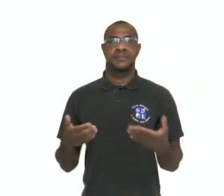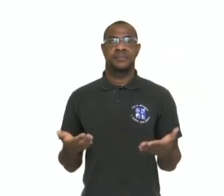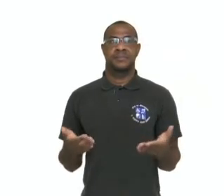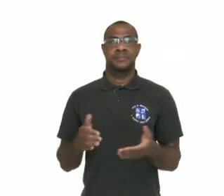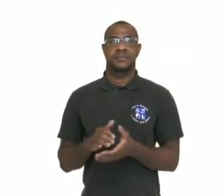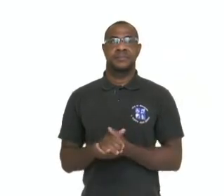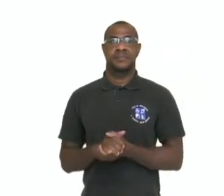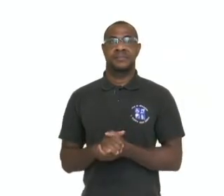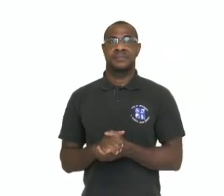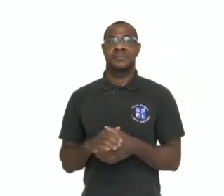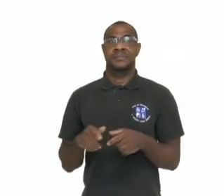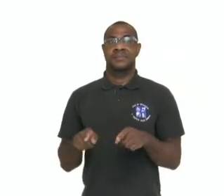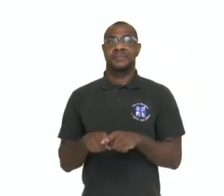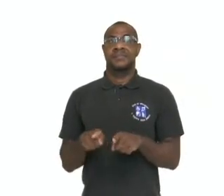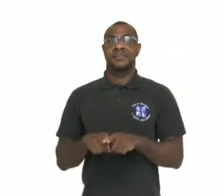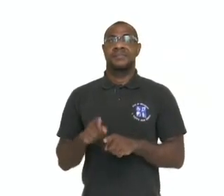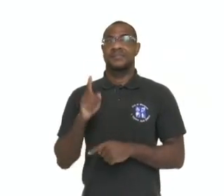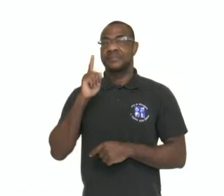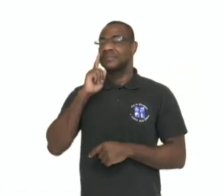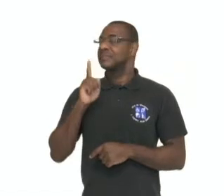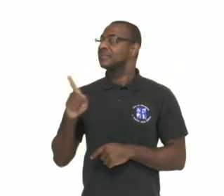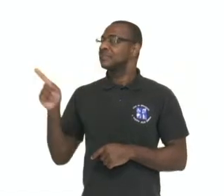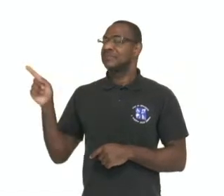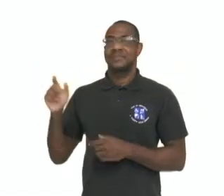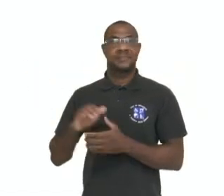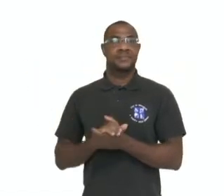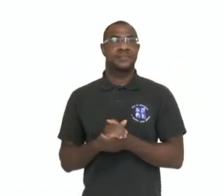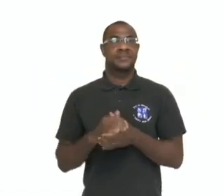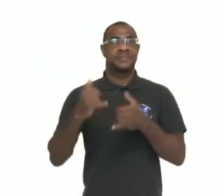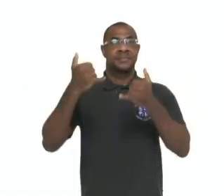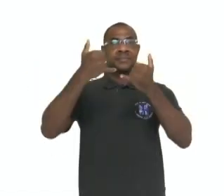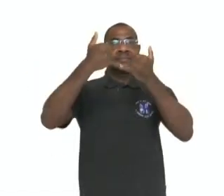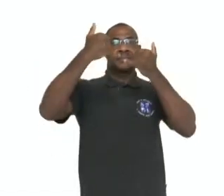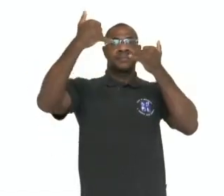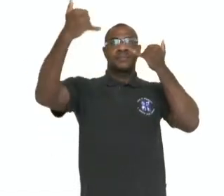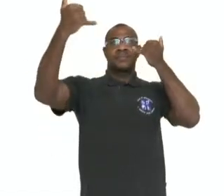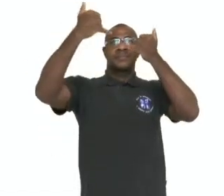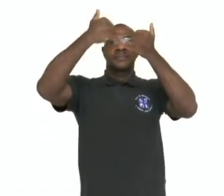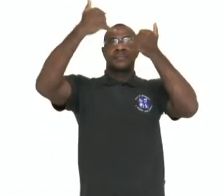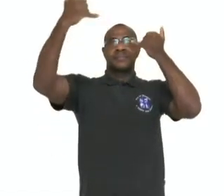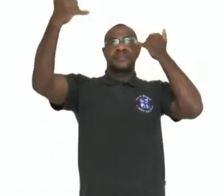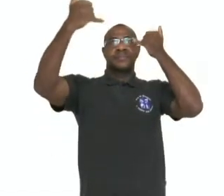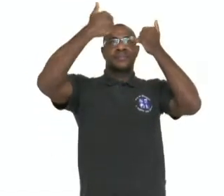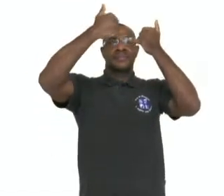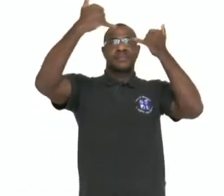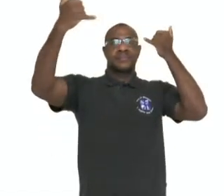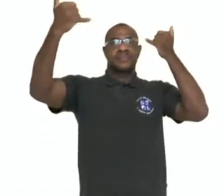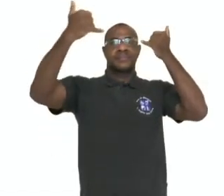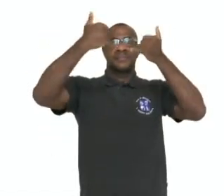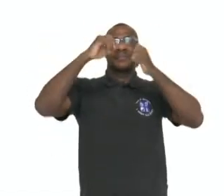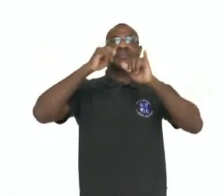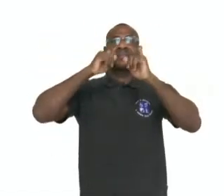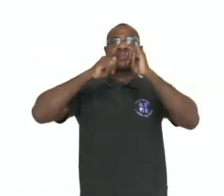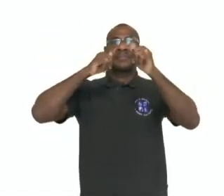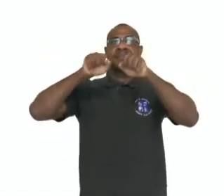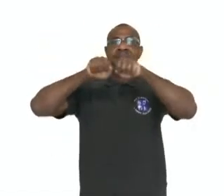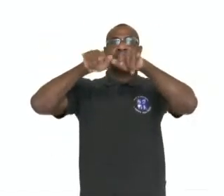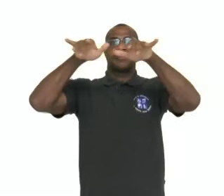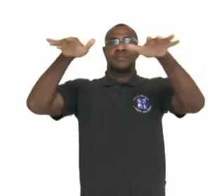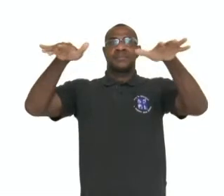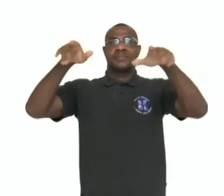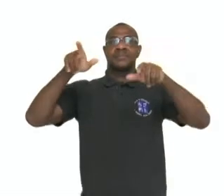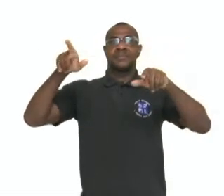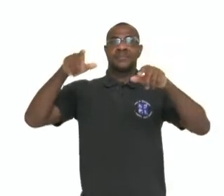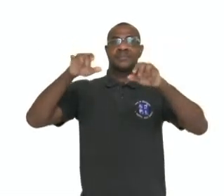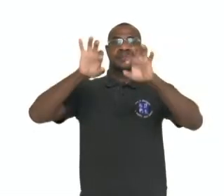das linhas de transmissão, confere aqui comigo, ó, as linhas de transmissão ou de distribuição de energia elétrica, os cabos